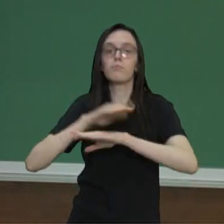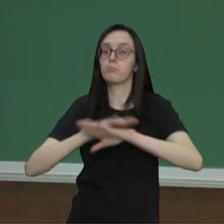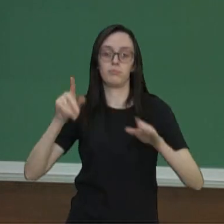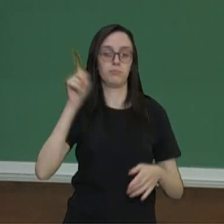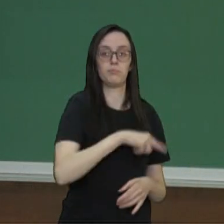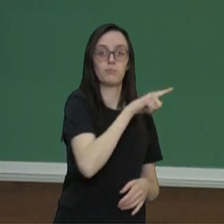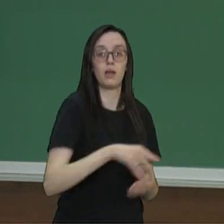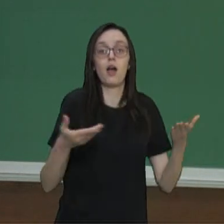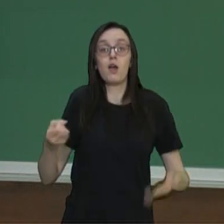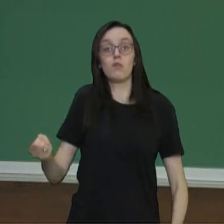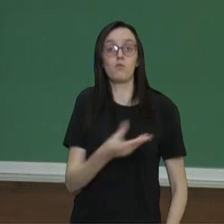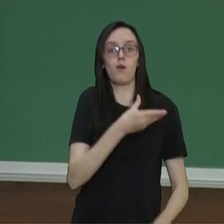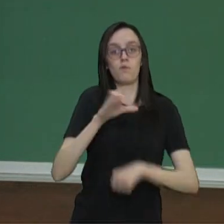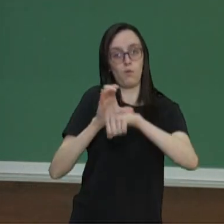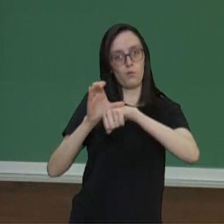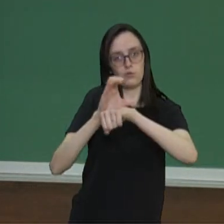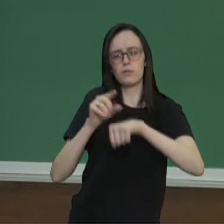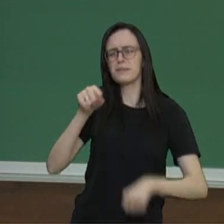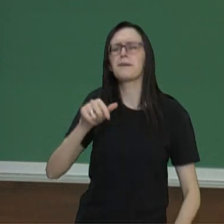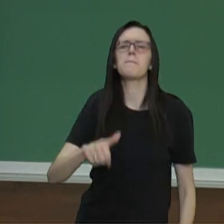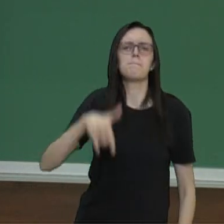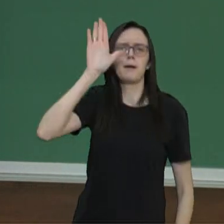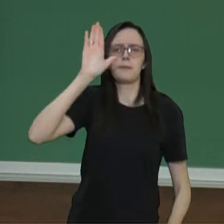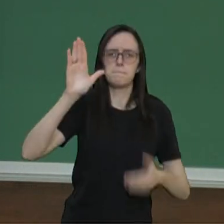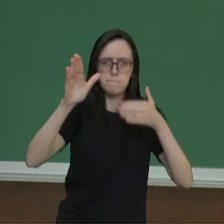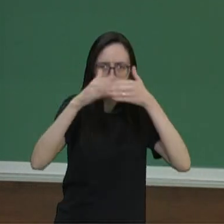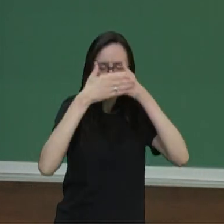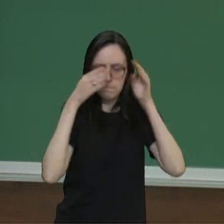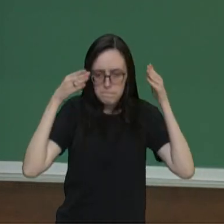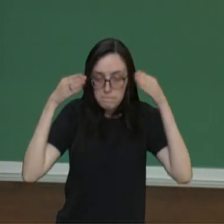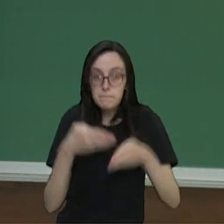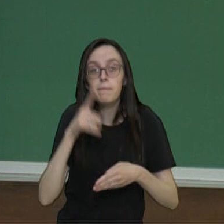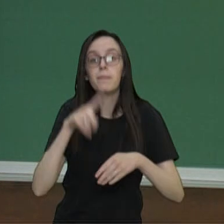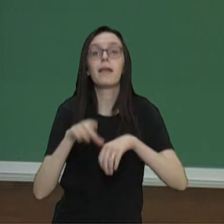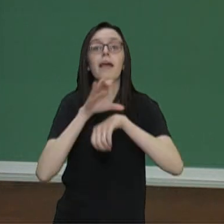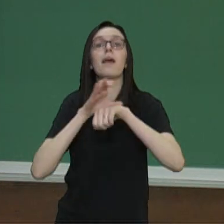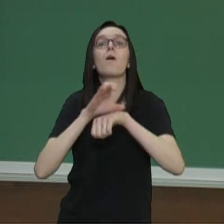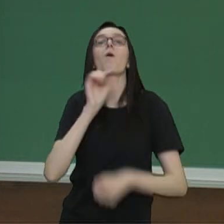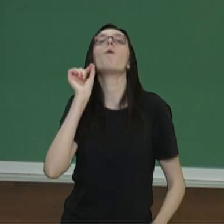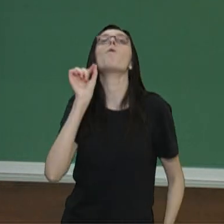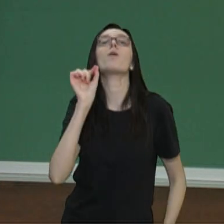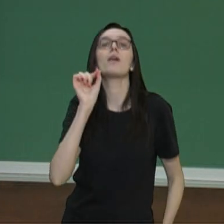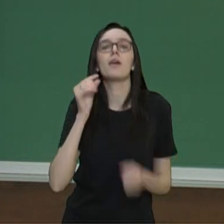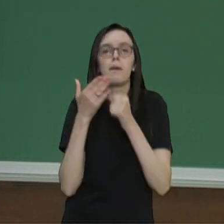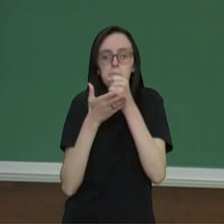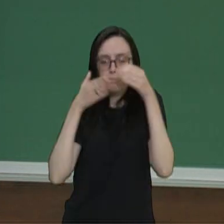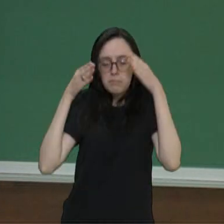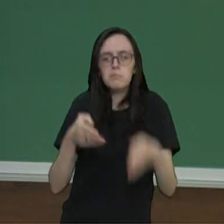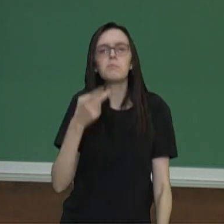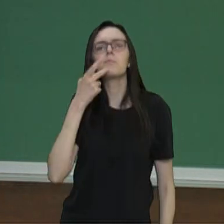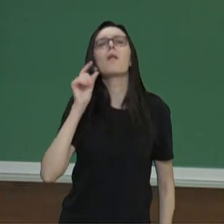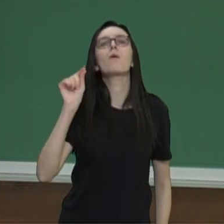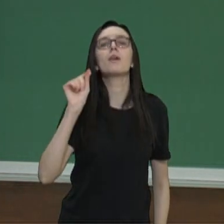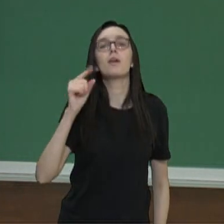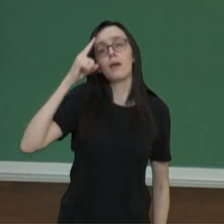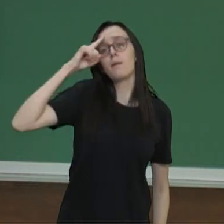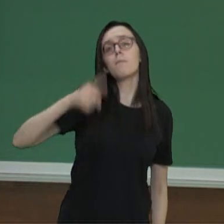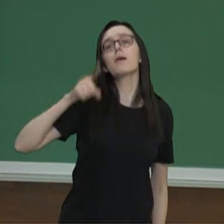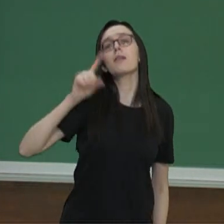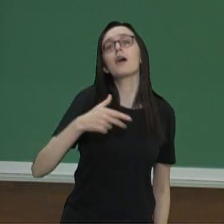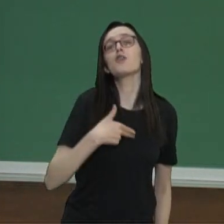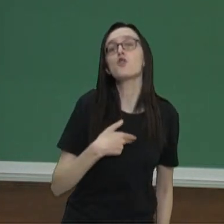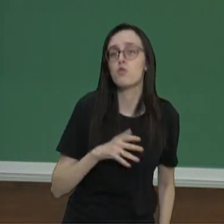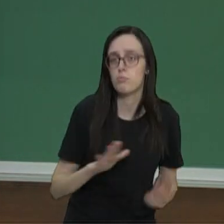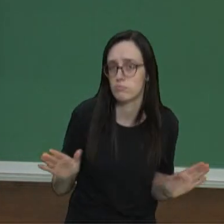uma nova Constituição, muito mais fechada agora, uma Constituição que basicamente dizia: quem manda é o Getúlio